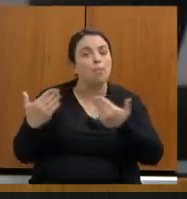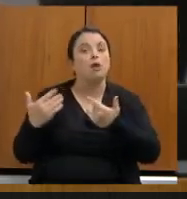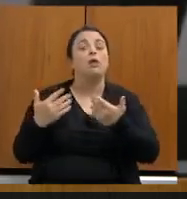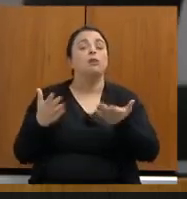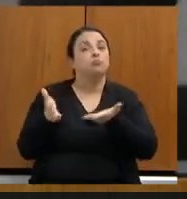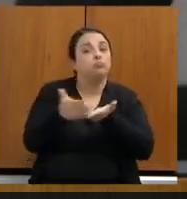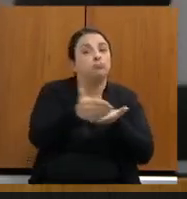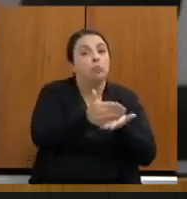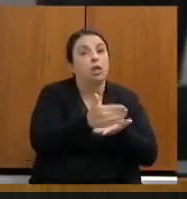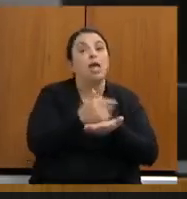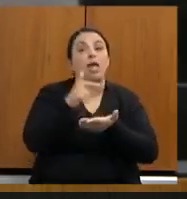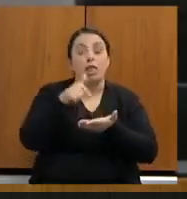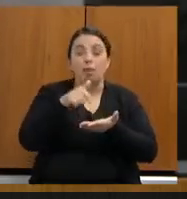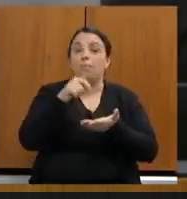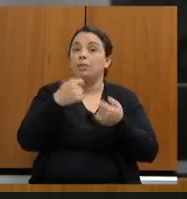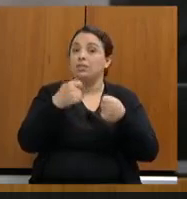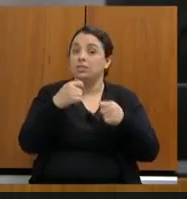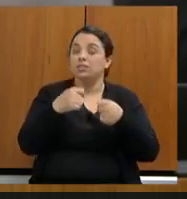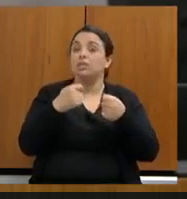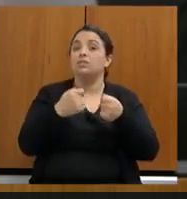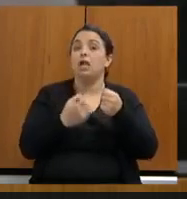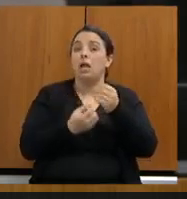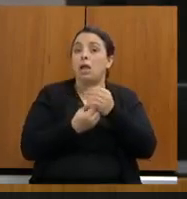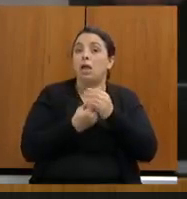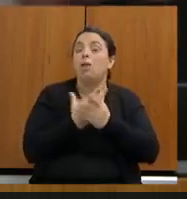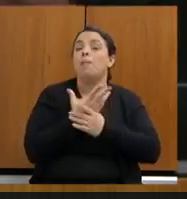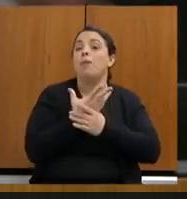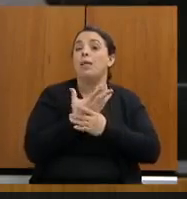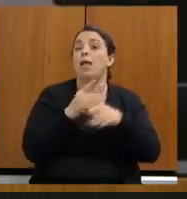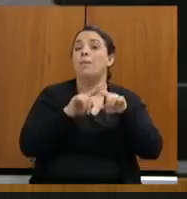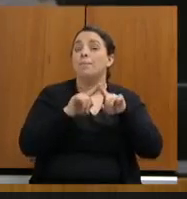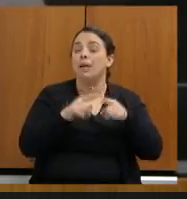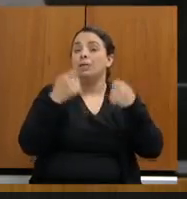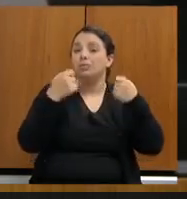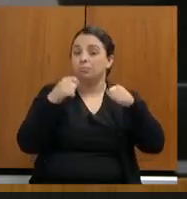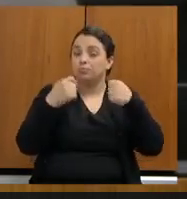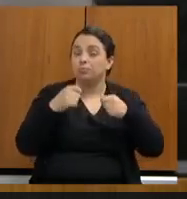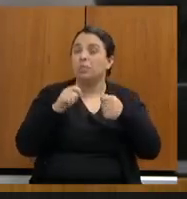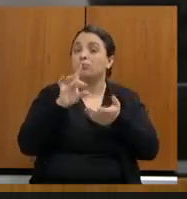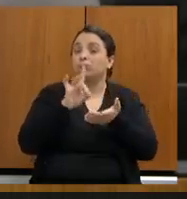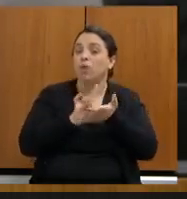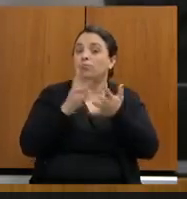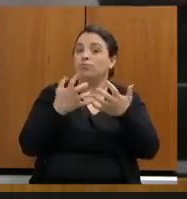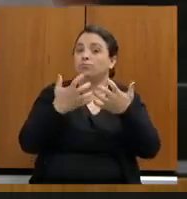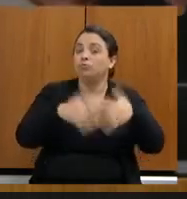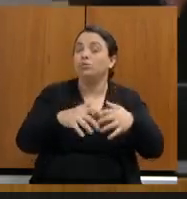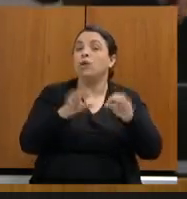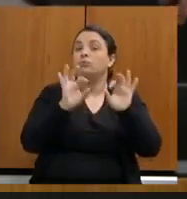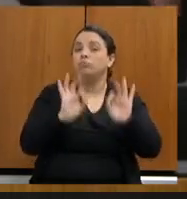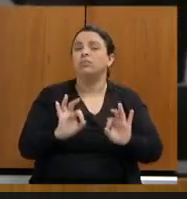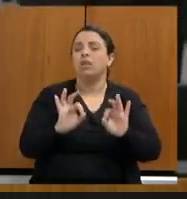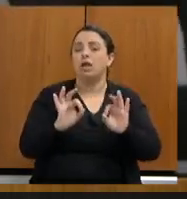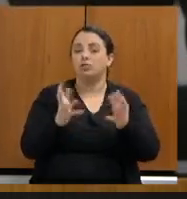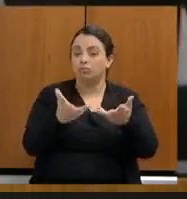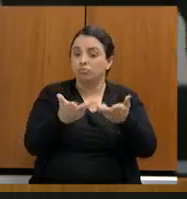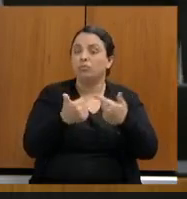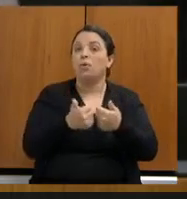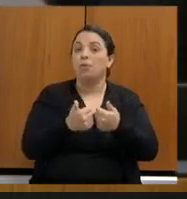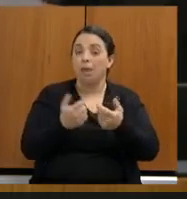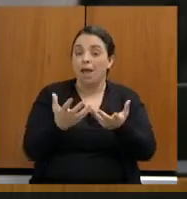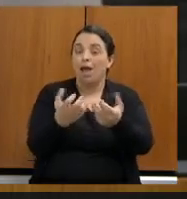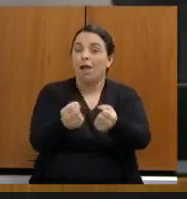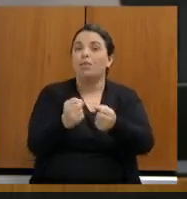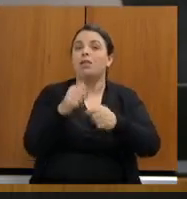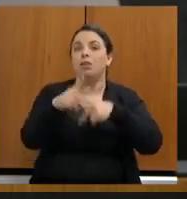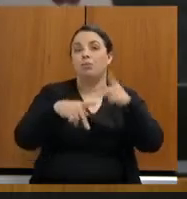Mas que ela realmente atingir o objetivo porque a tomada de decisão que tá de o leite do Senhor Celso Aguilar quando vossa